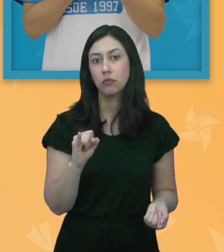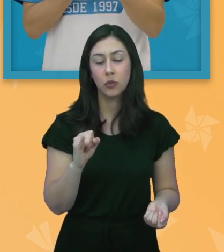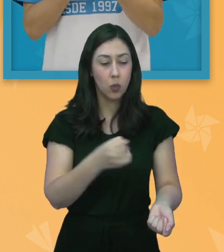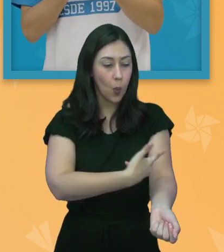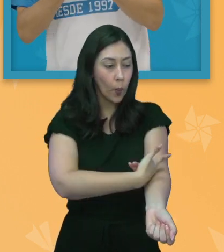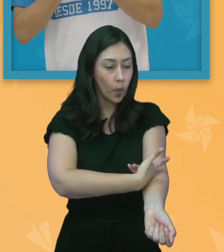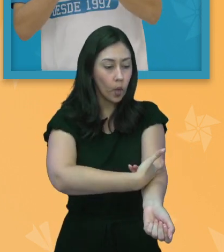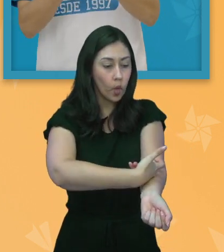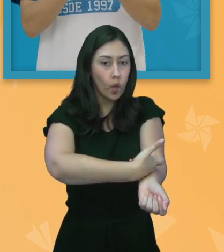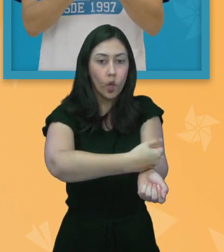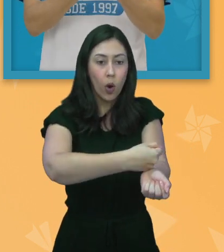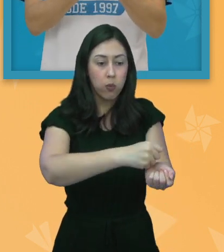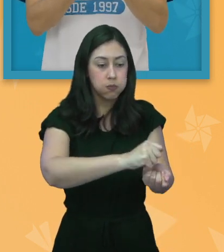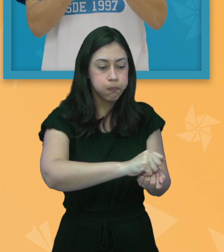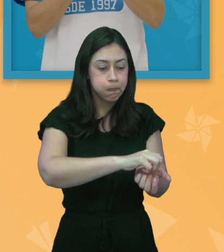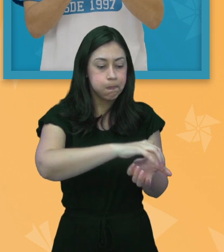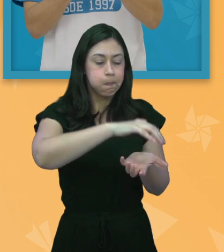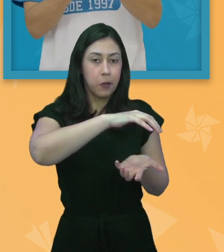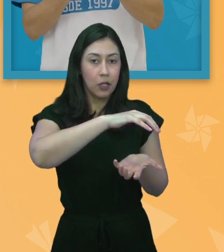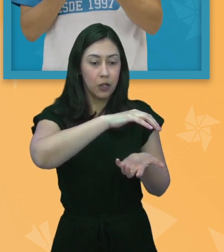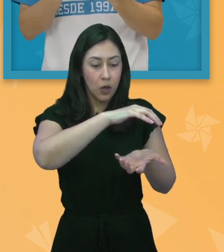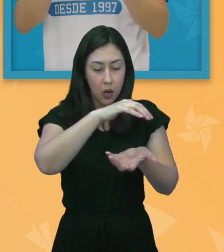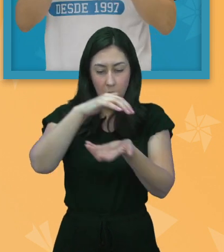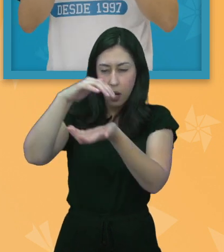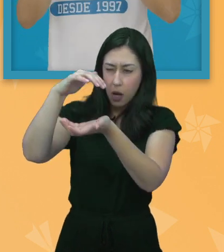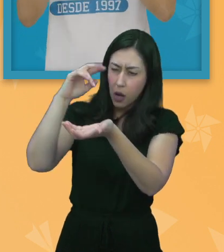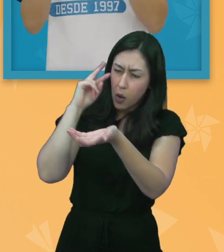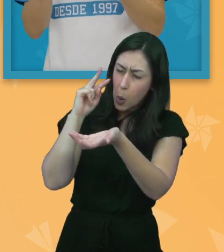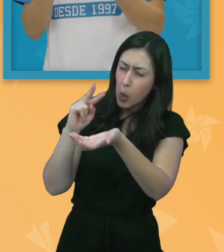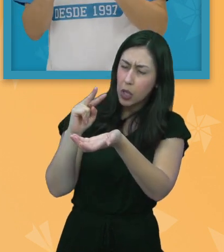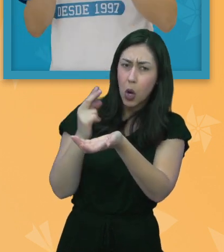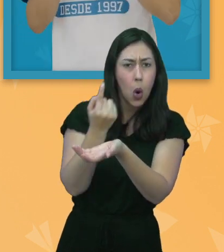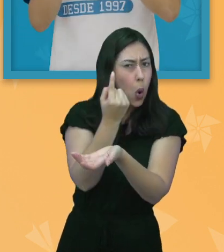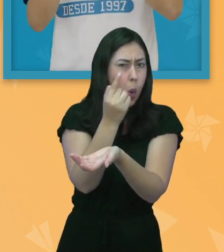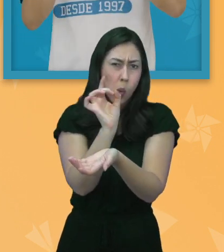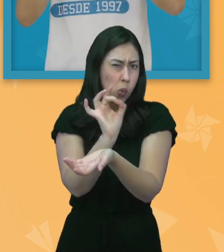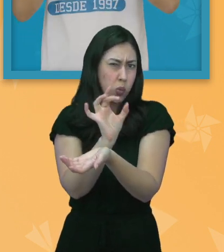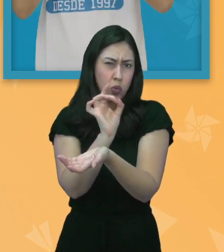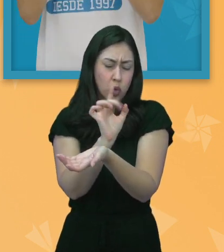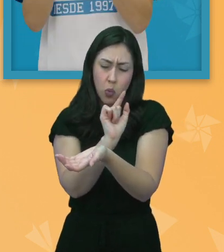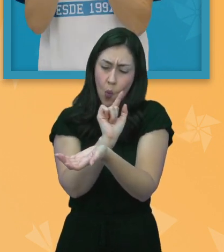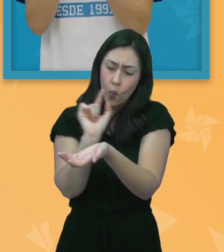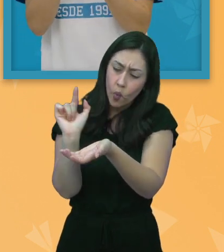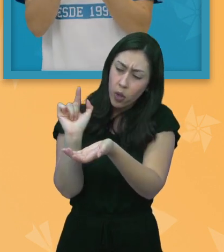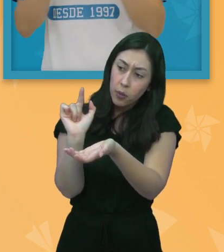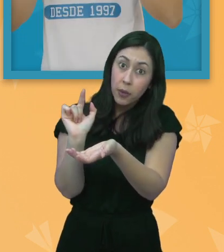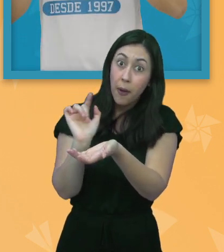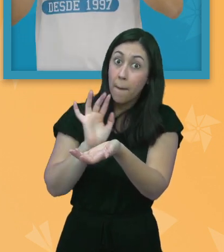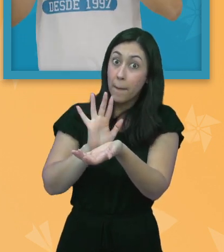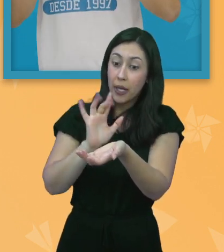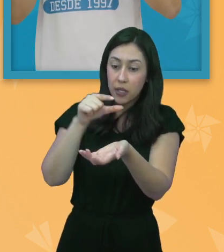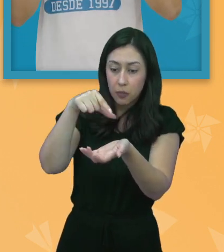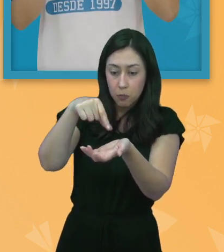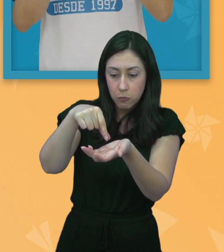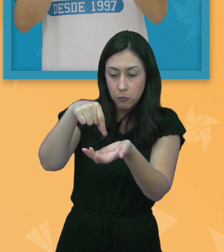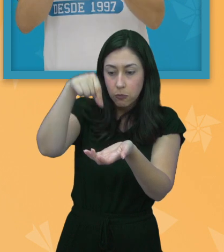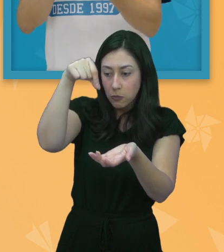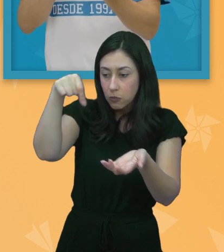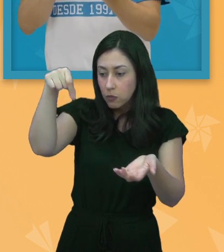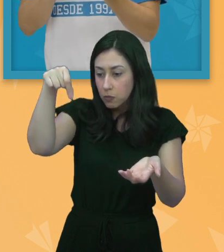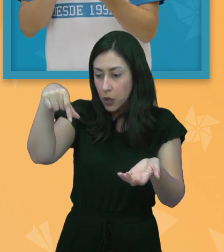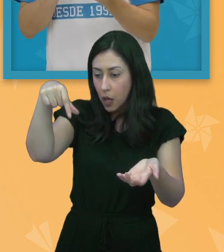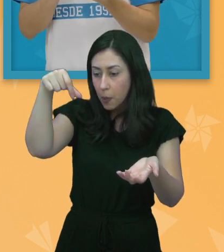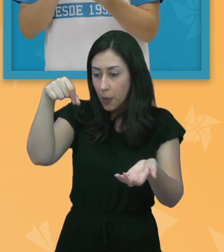uma bolsa de sangue, quando você vai doar, por exemplo, você consegue olhar, parece que é uma coisa uniforme ali, composto por um líquido apenas. Mas quando você